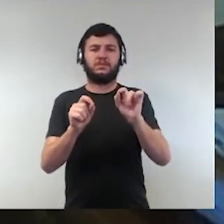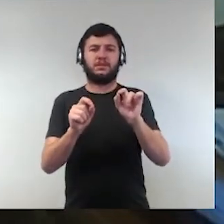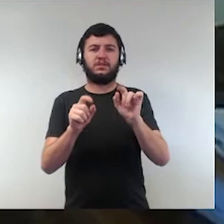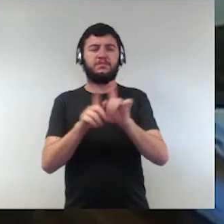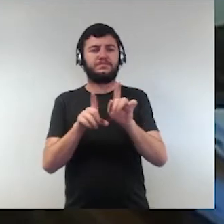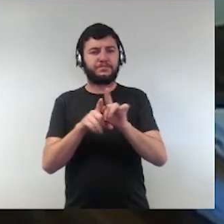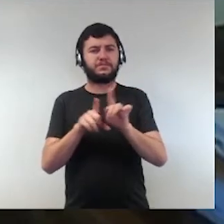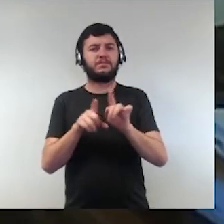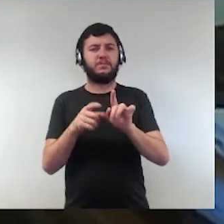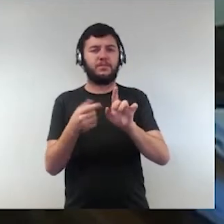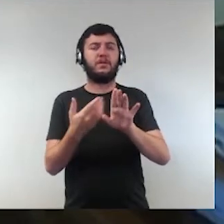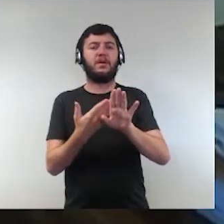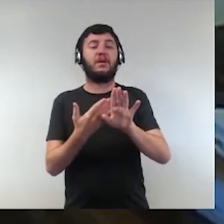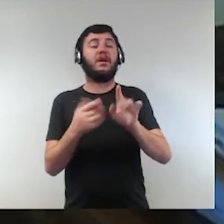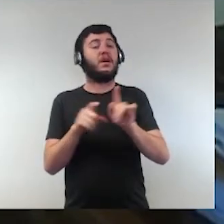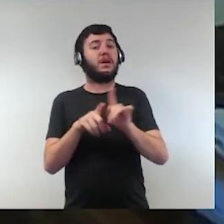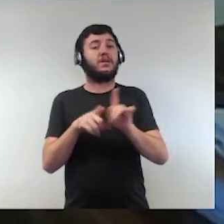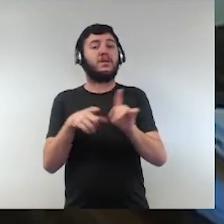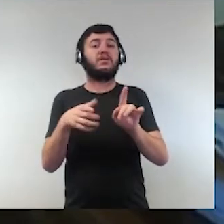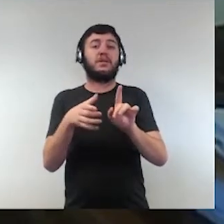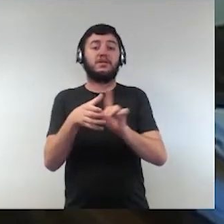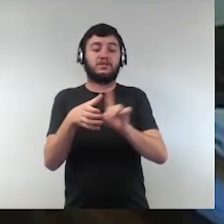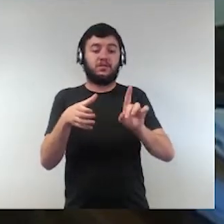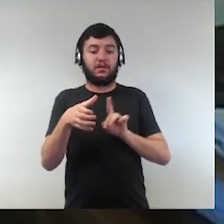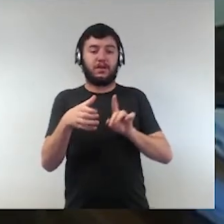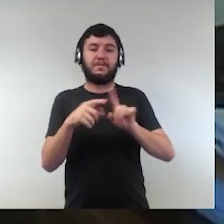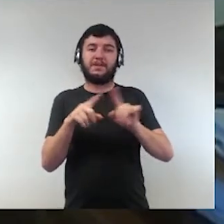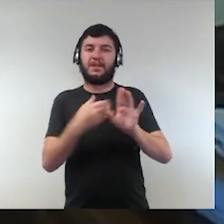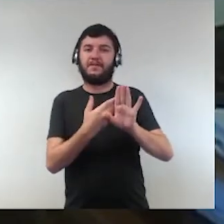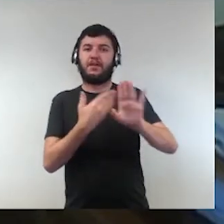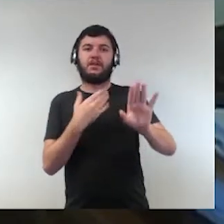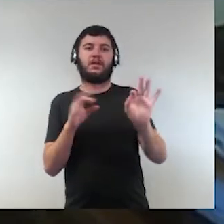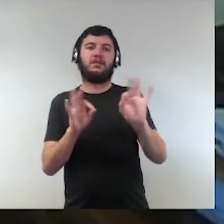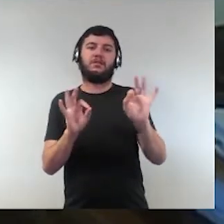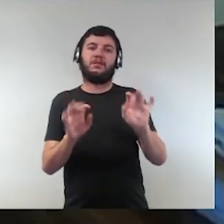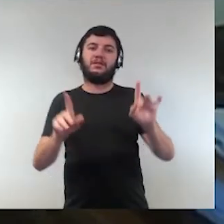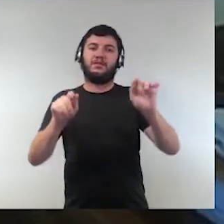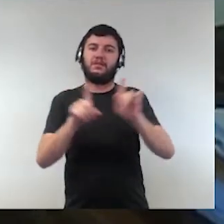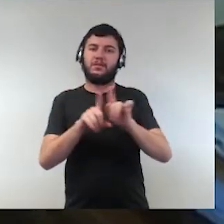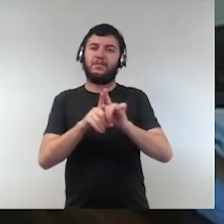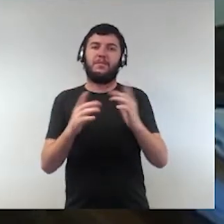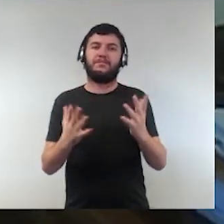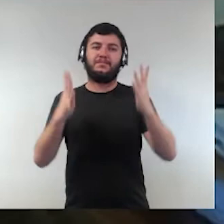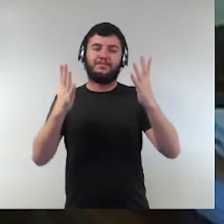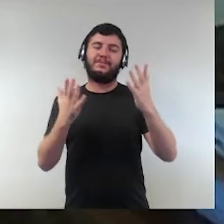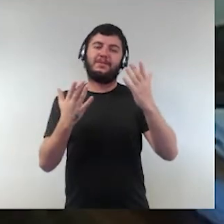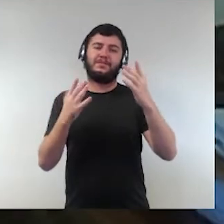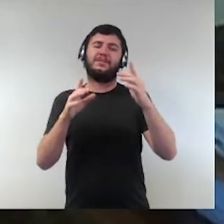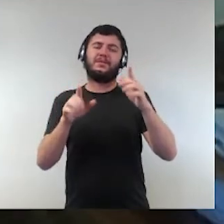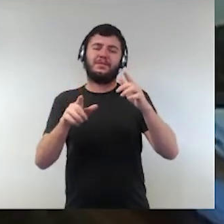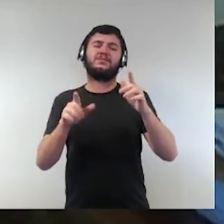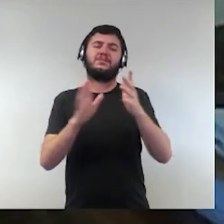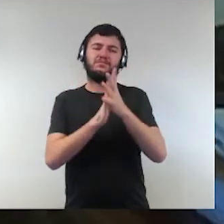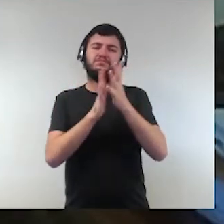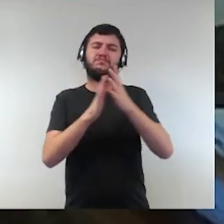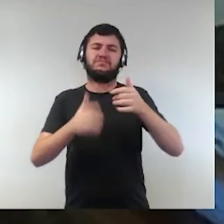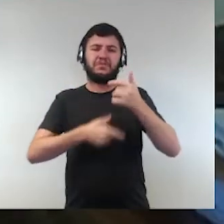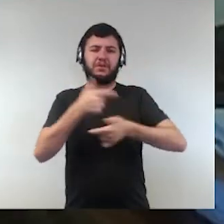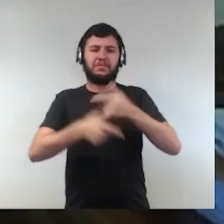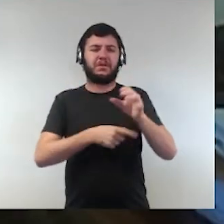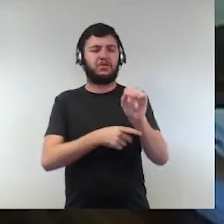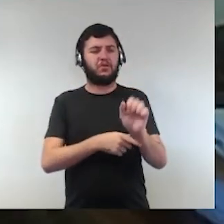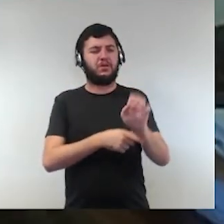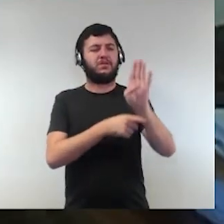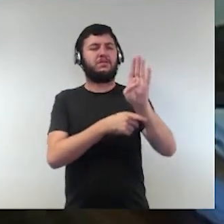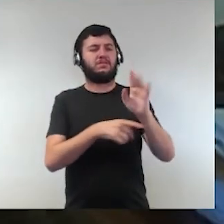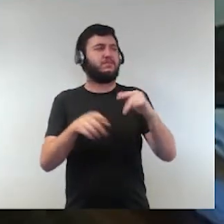isolados, de maneira que eu quero parabenizar todo o sistema OAB pelo excelente trabalho que tem realizado. E